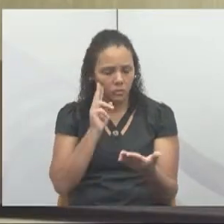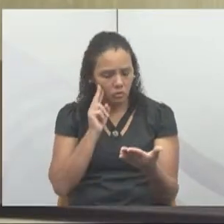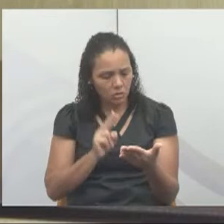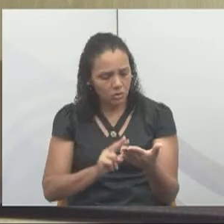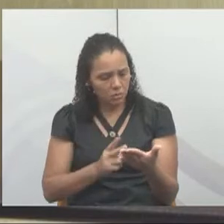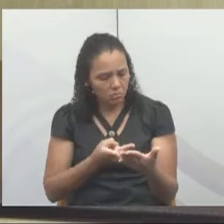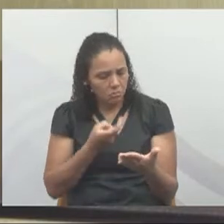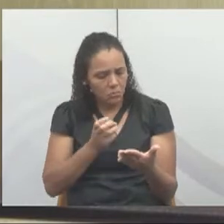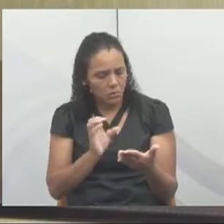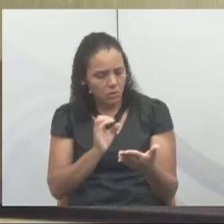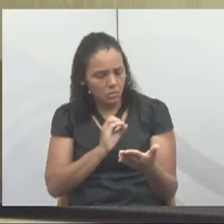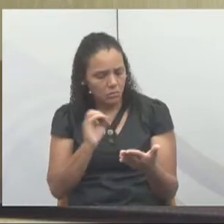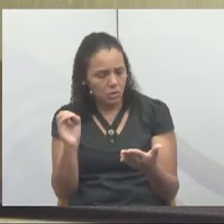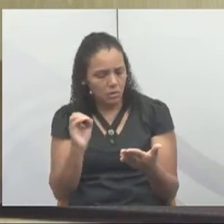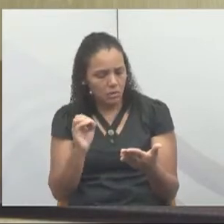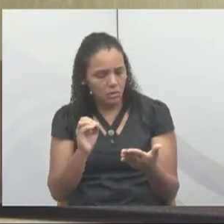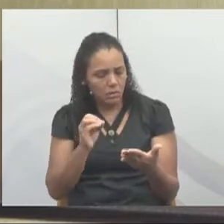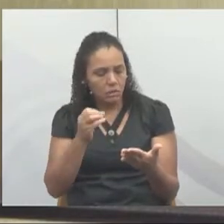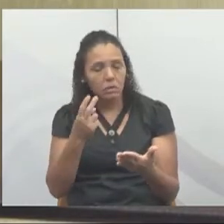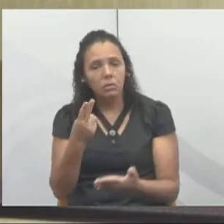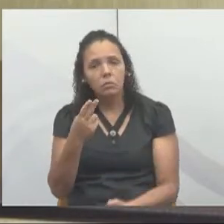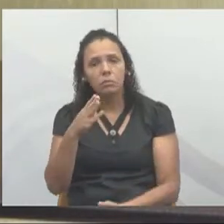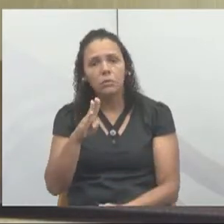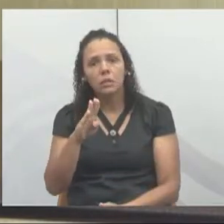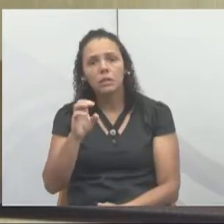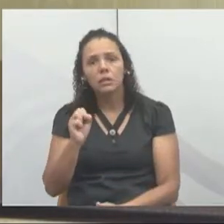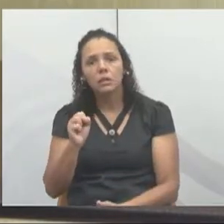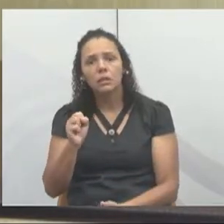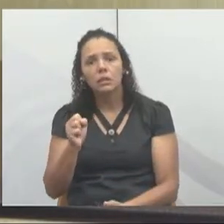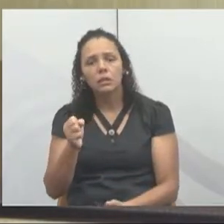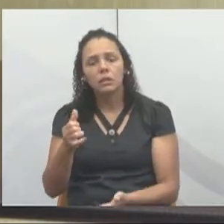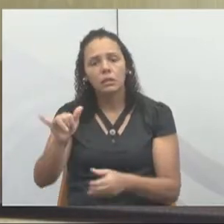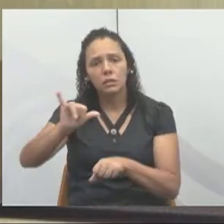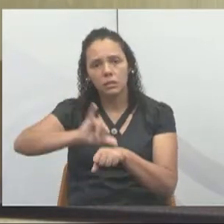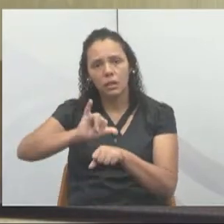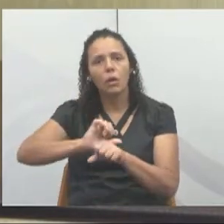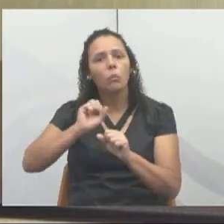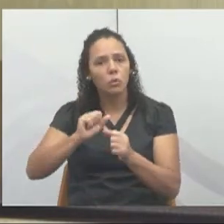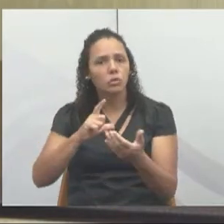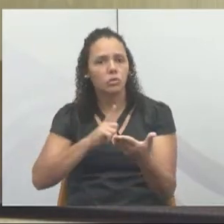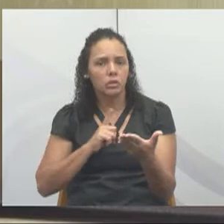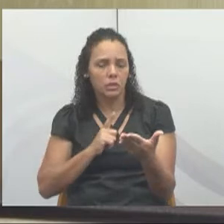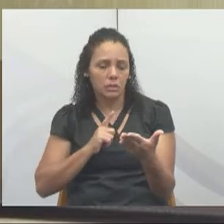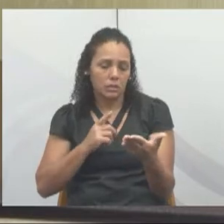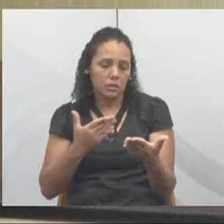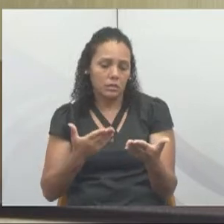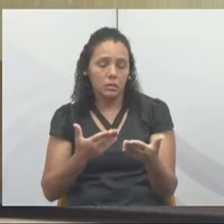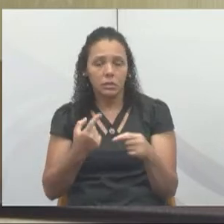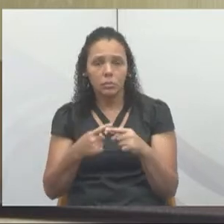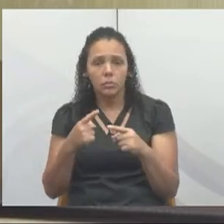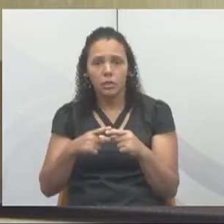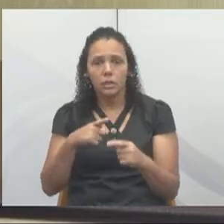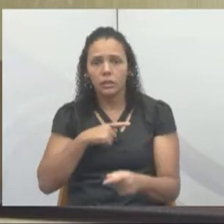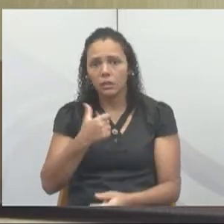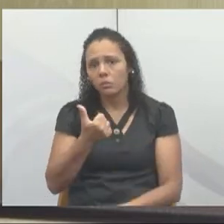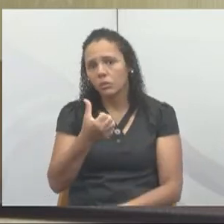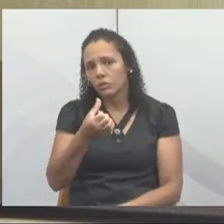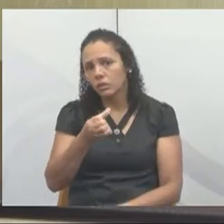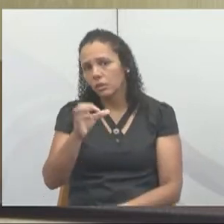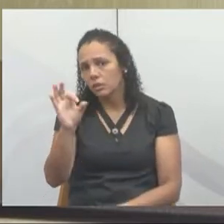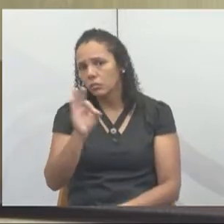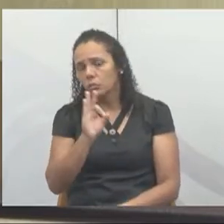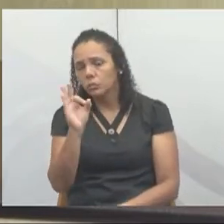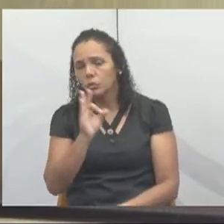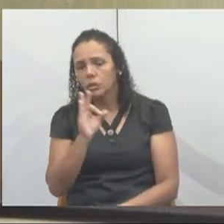falando da UBS Central também, poderia estar aqui, sendo que nós temos aqui